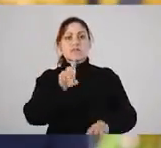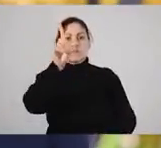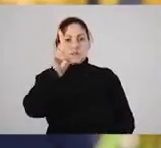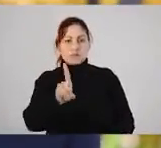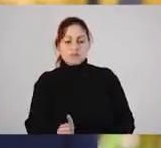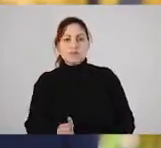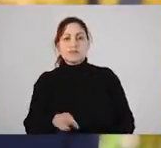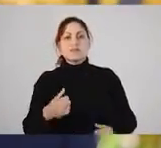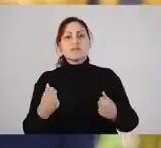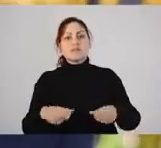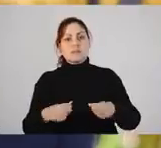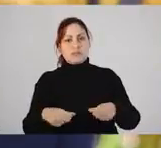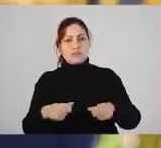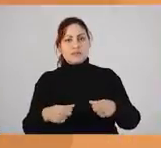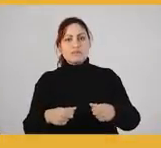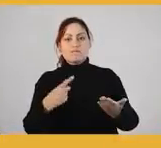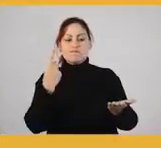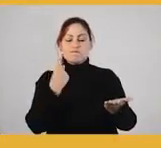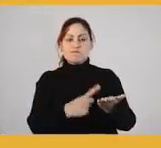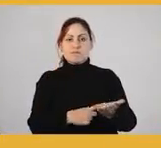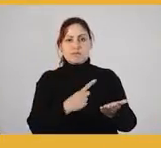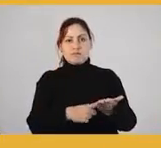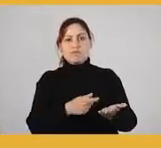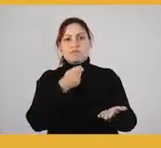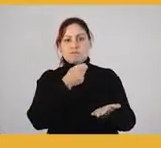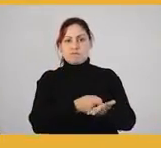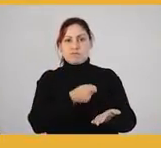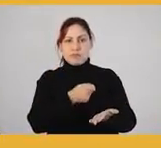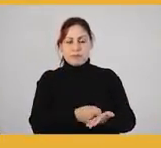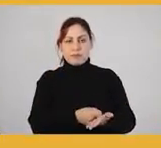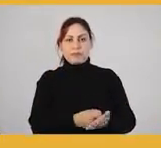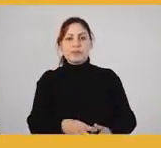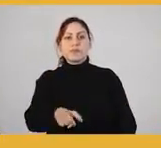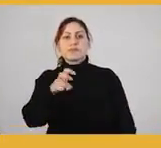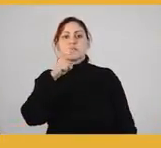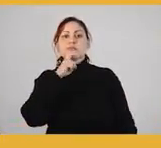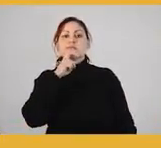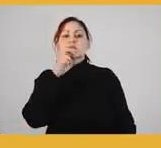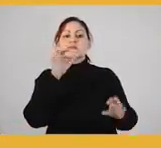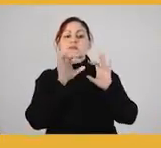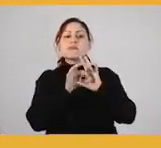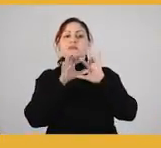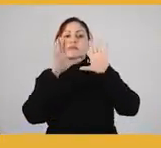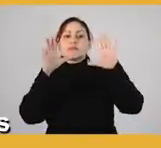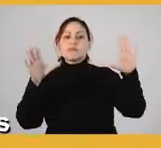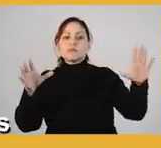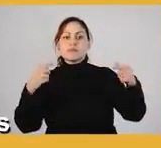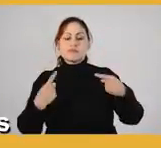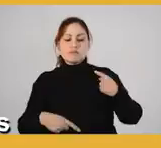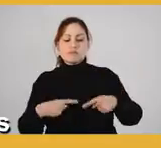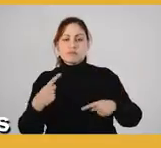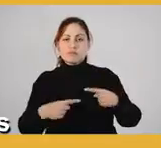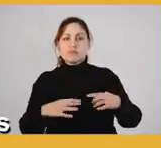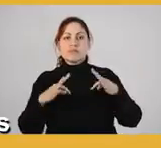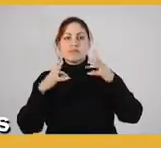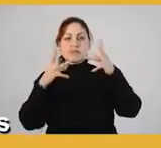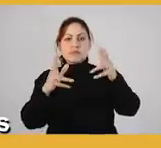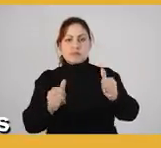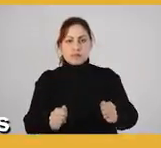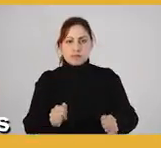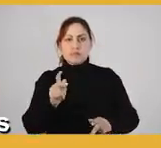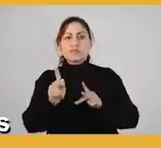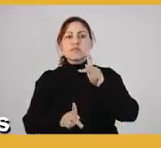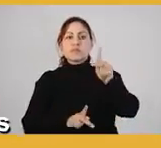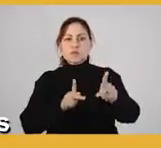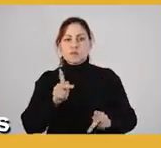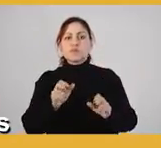fundamentais e nós vamos garantir. O programa Sorocaba da Liberdade defende uma cidade livre e democrática, onde todas